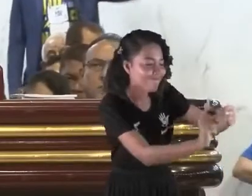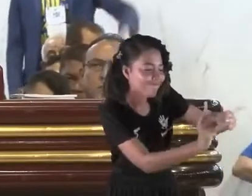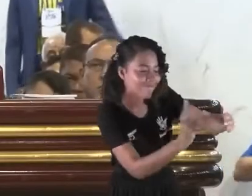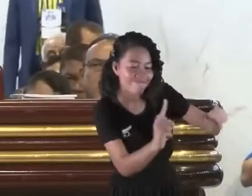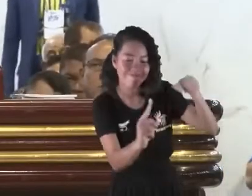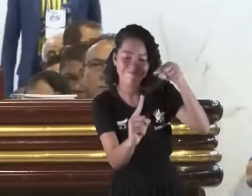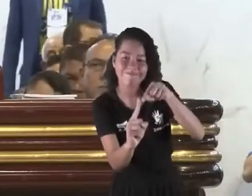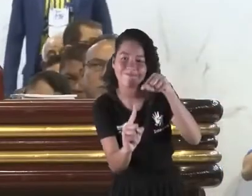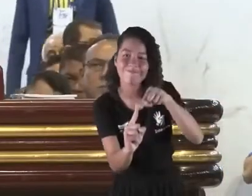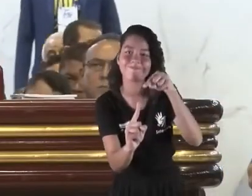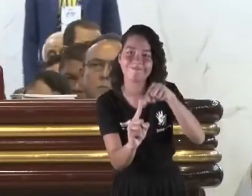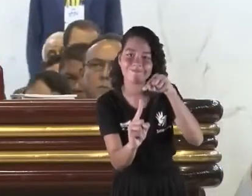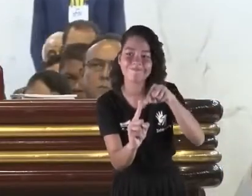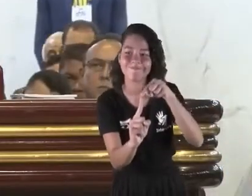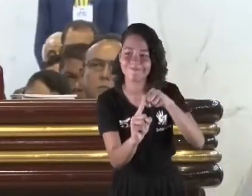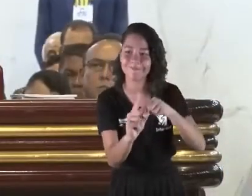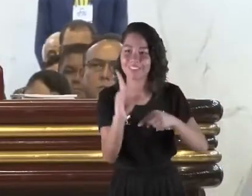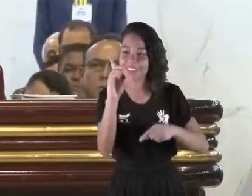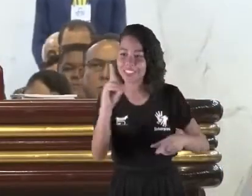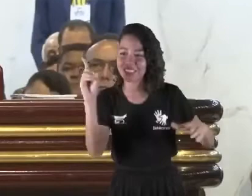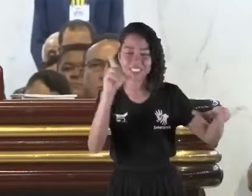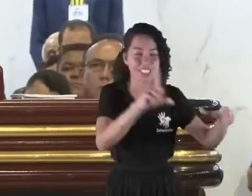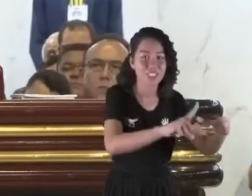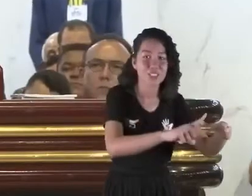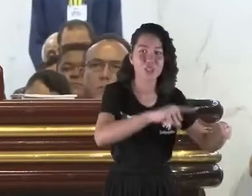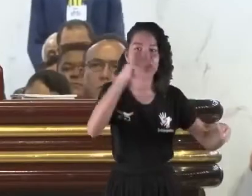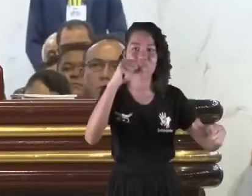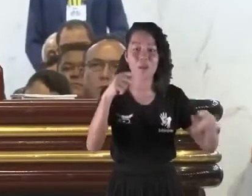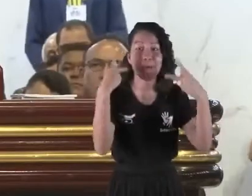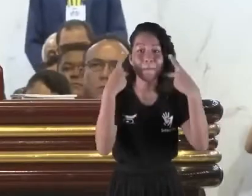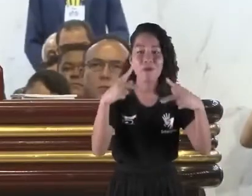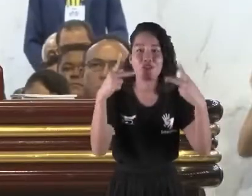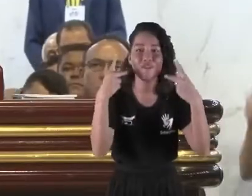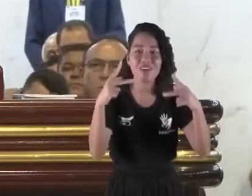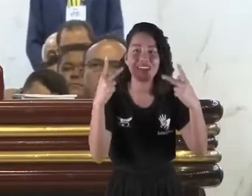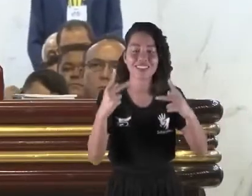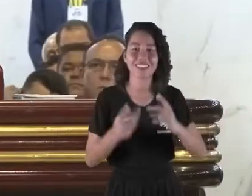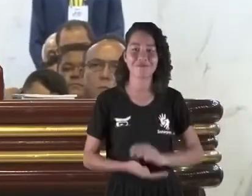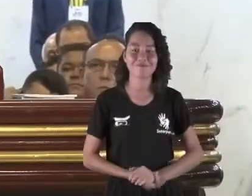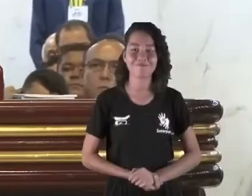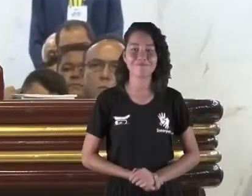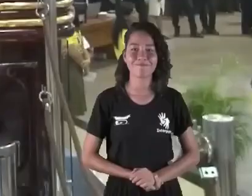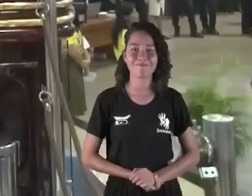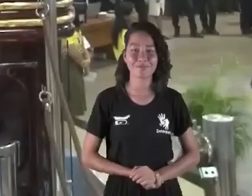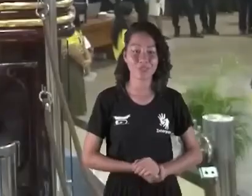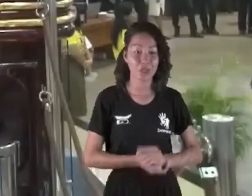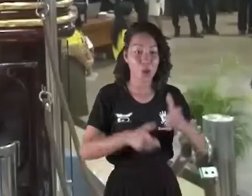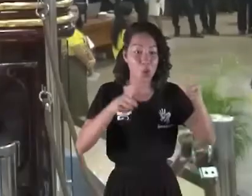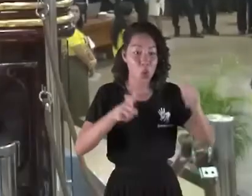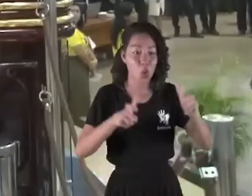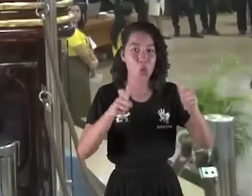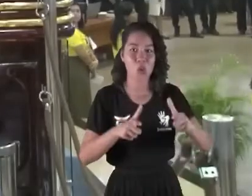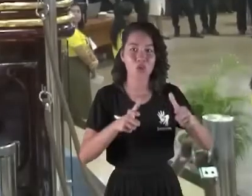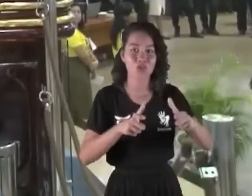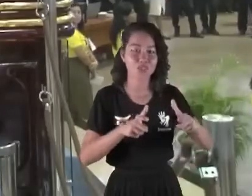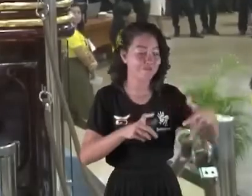Deus não levanta profeta aqui, Deus levanta aí e coloca aqui.